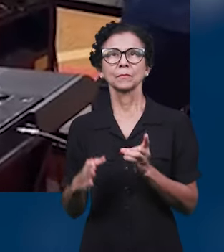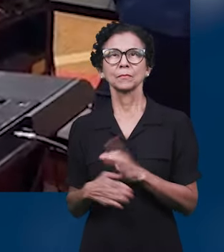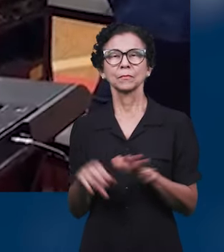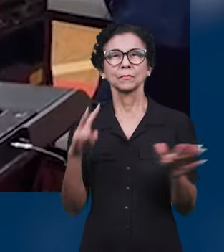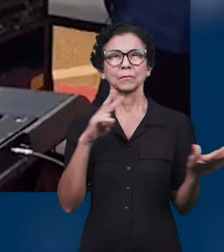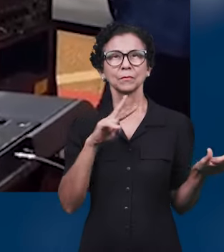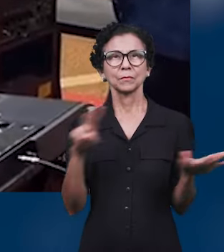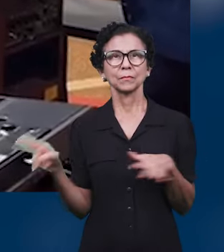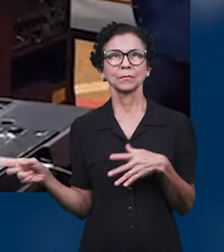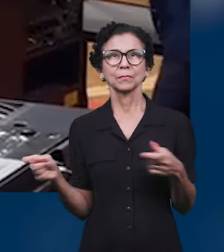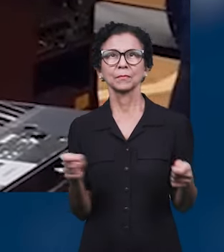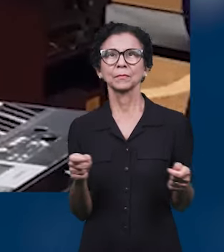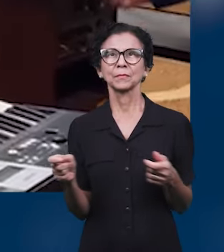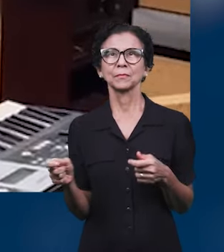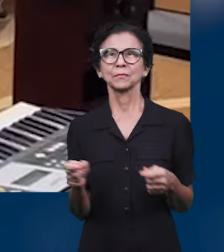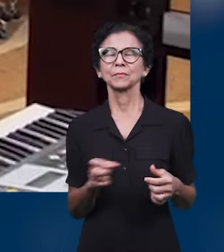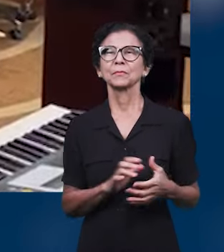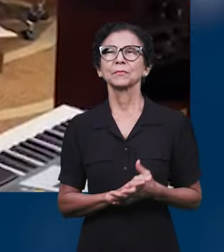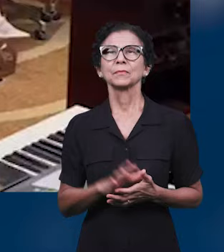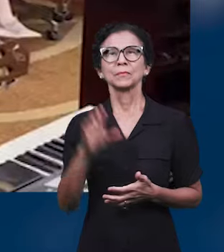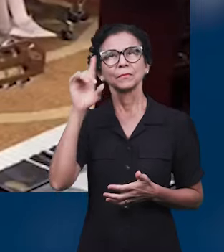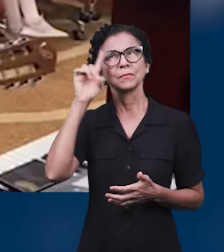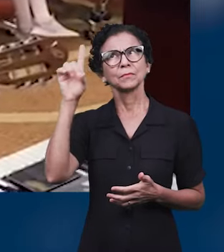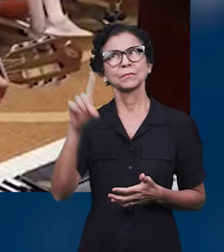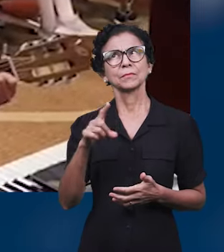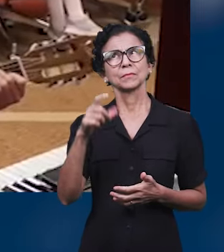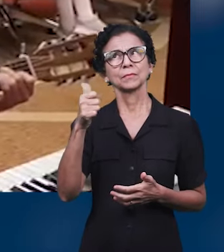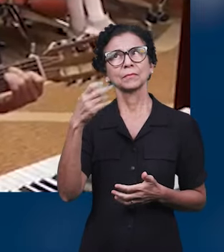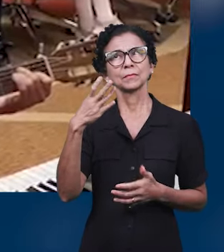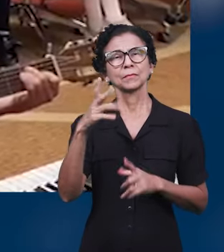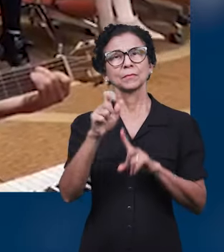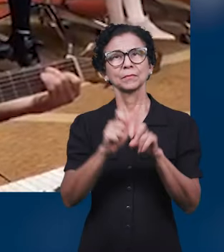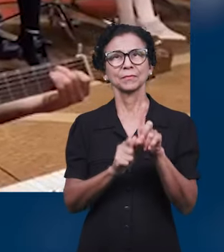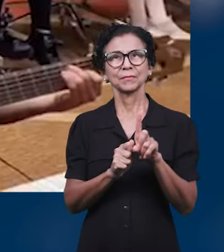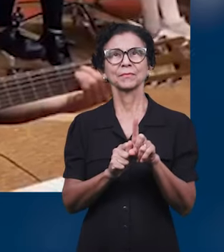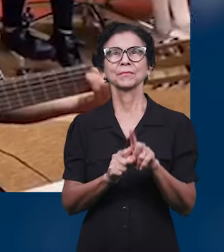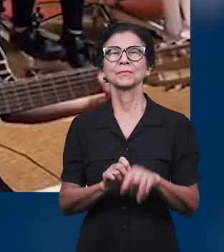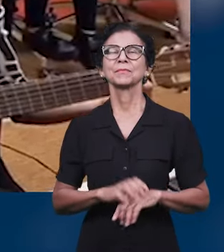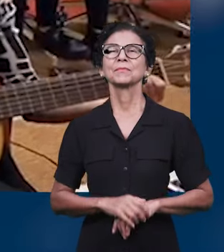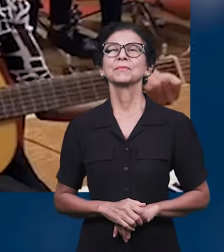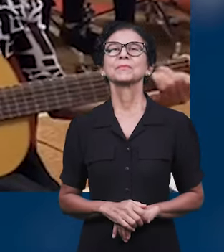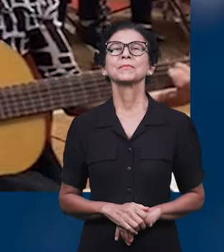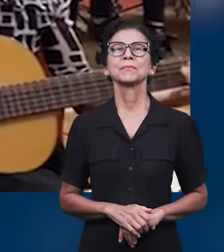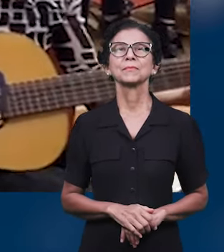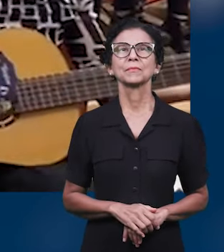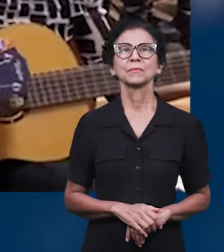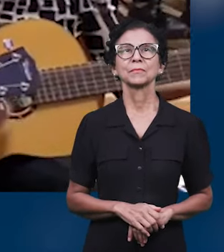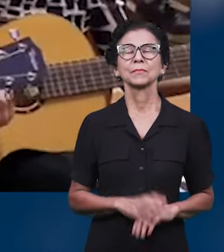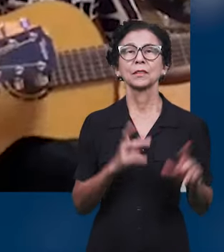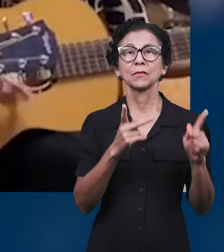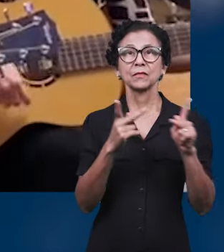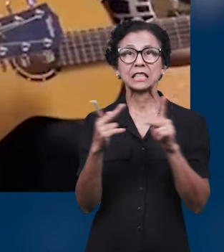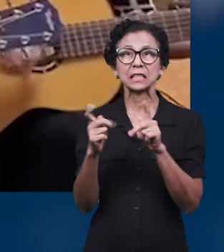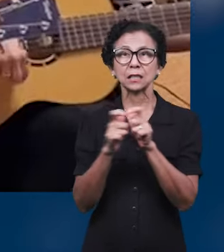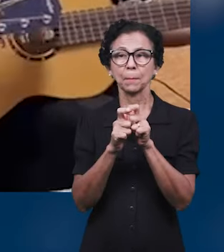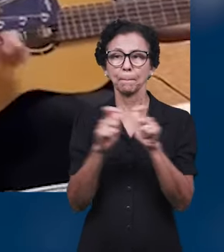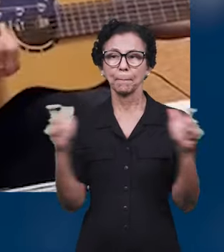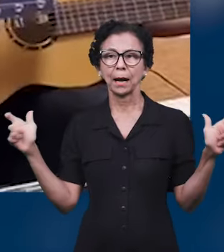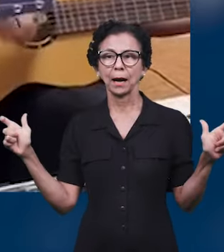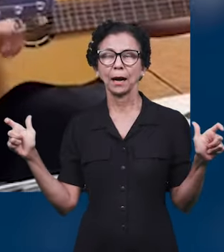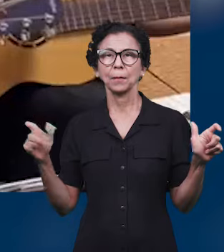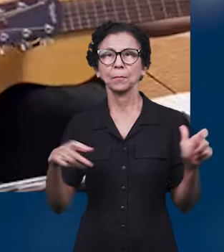aos domingos no Hotel Hilton Garden Inn, às 7h30 da noite. A assistência é feita pela ICM Abington, na